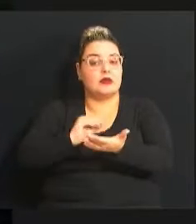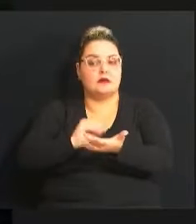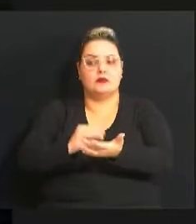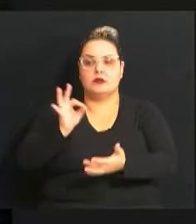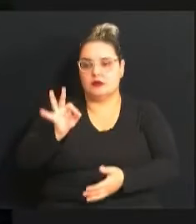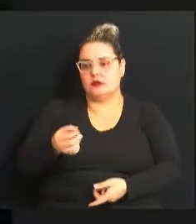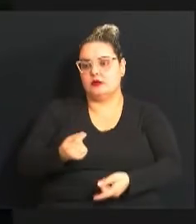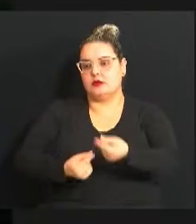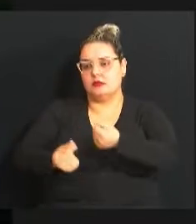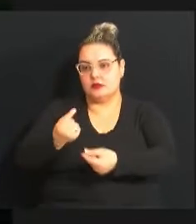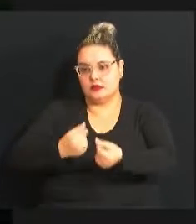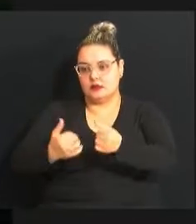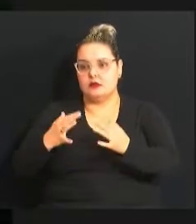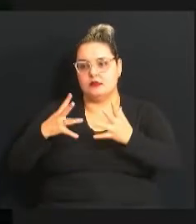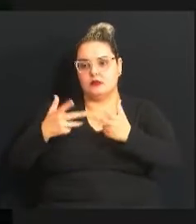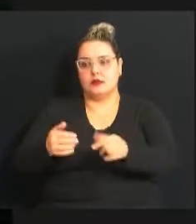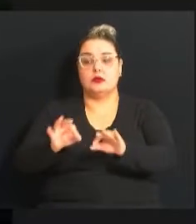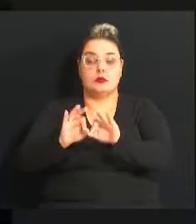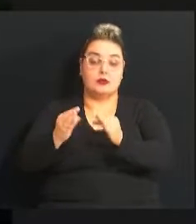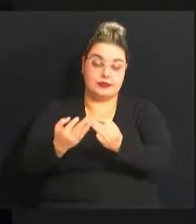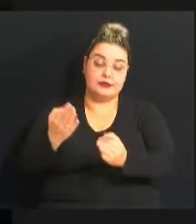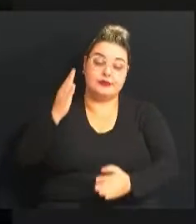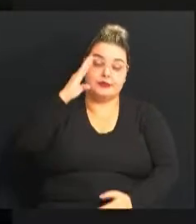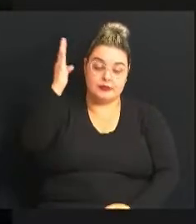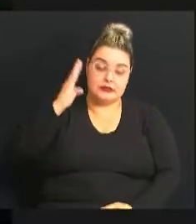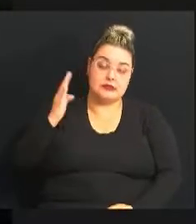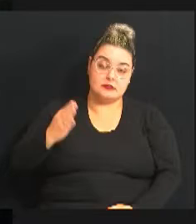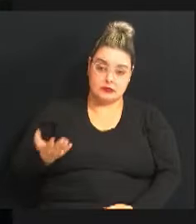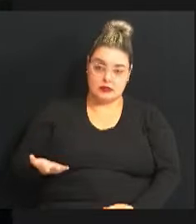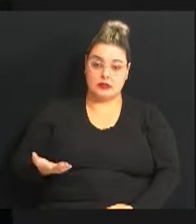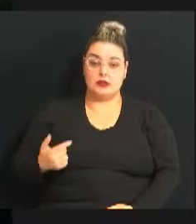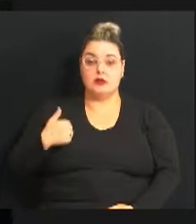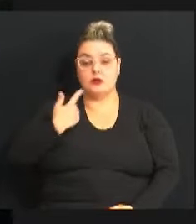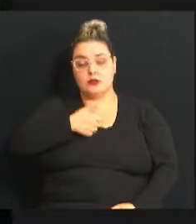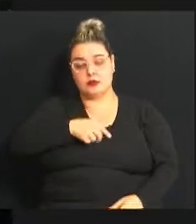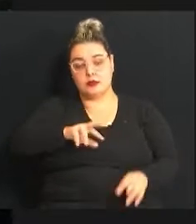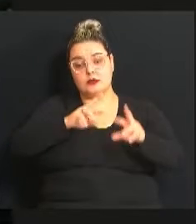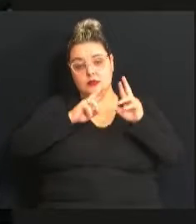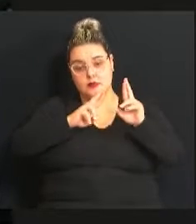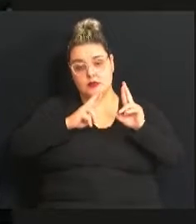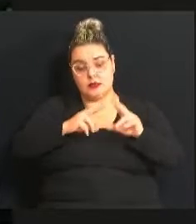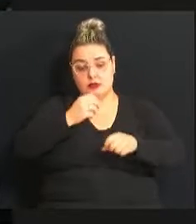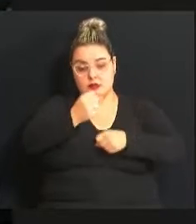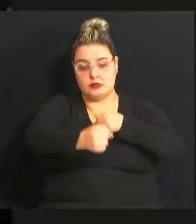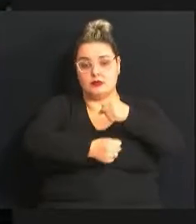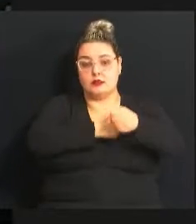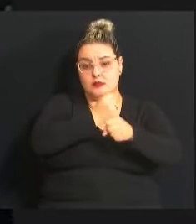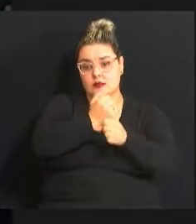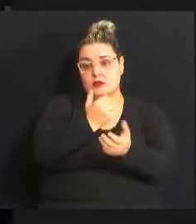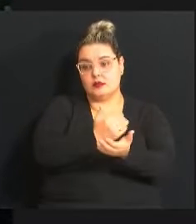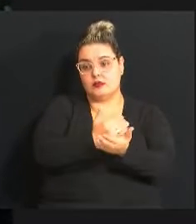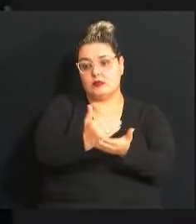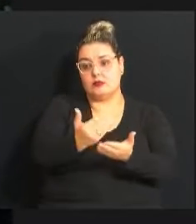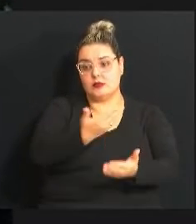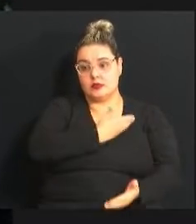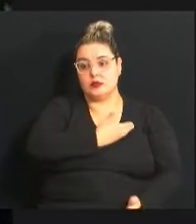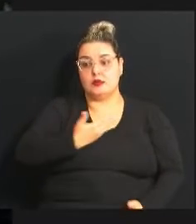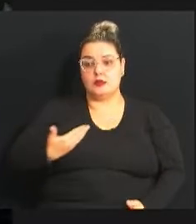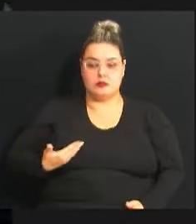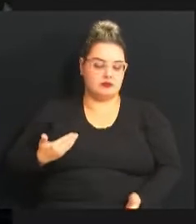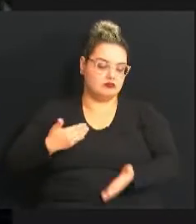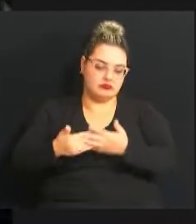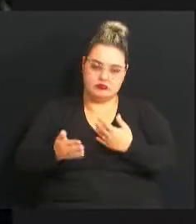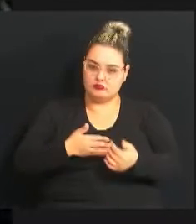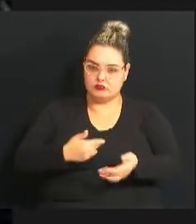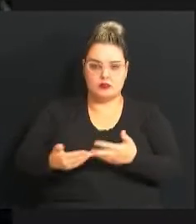econômica para todas as famílias brasileiras. É isso que a gente espera que aí no começo do próximo governo, seja qual for,